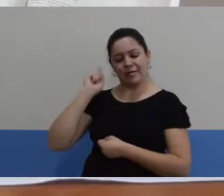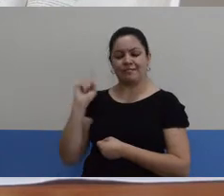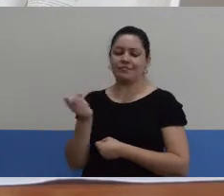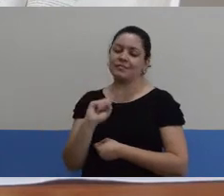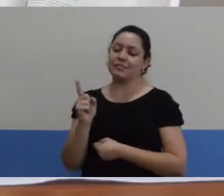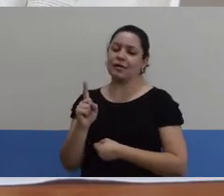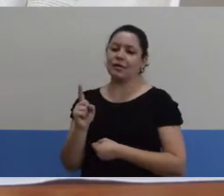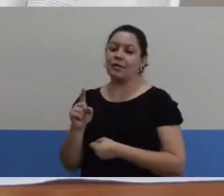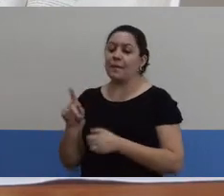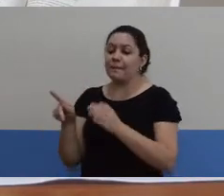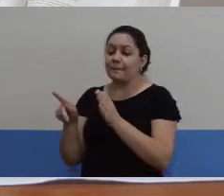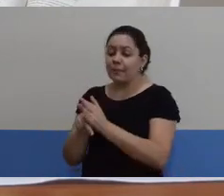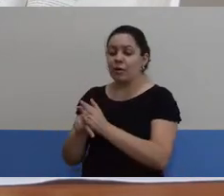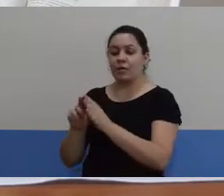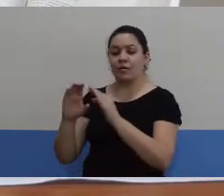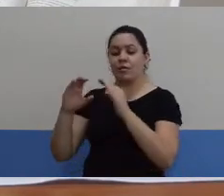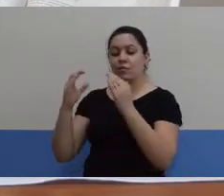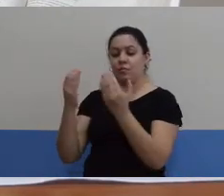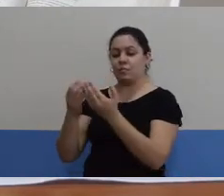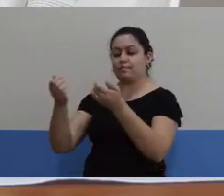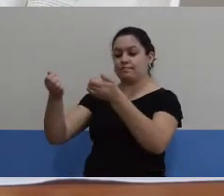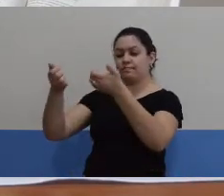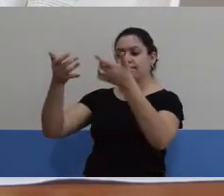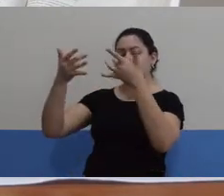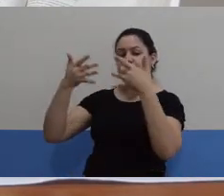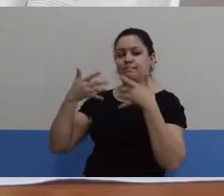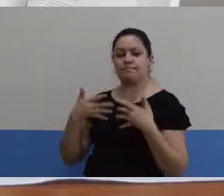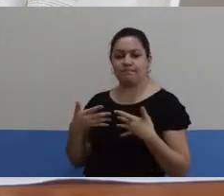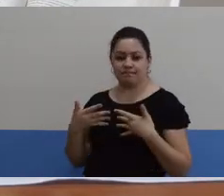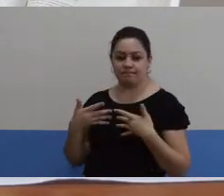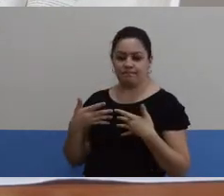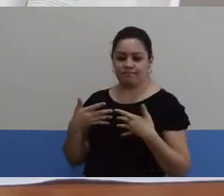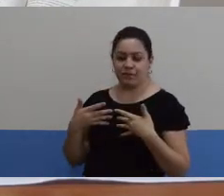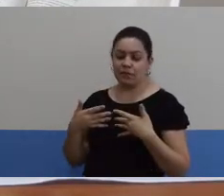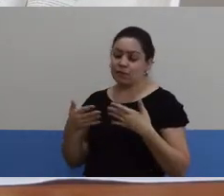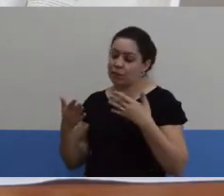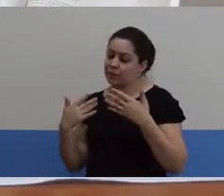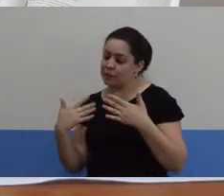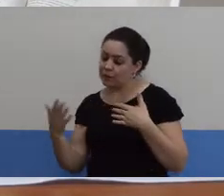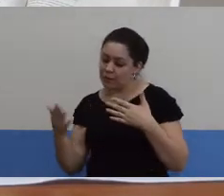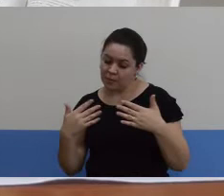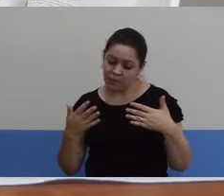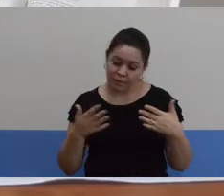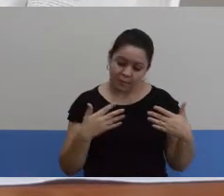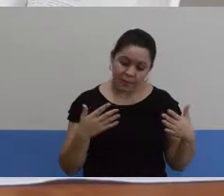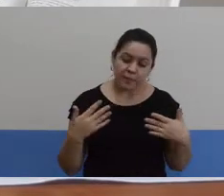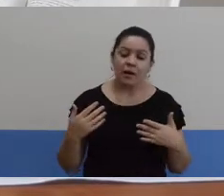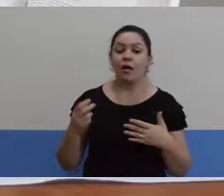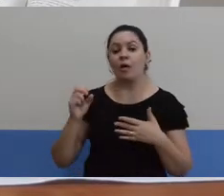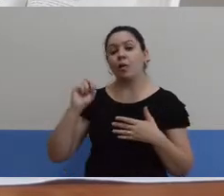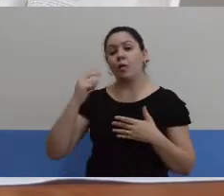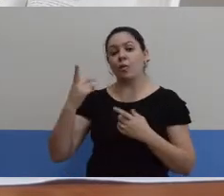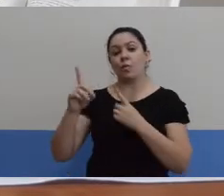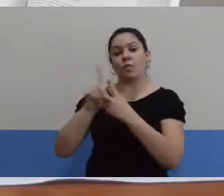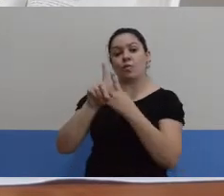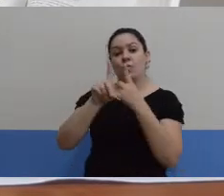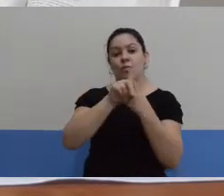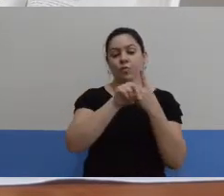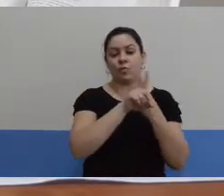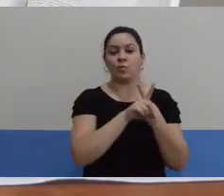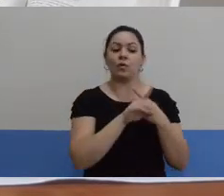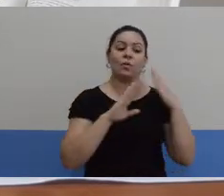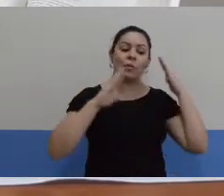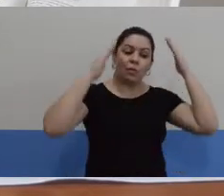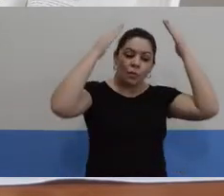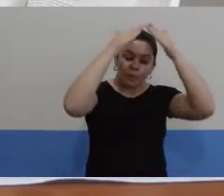própria comunidade. Seja no bate-papo, seja nos encontros, o Papa fala muito da cultura do encontro,